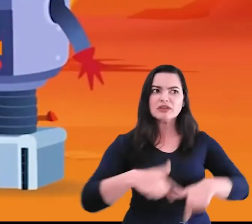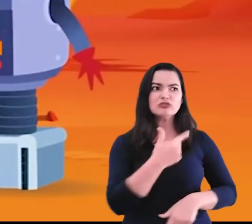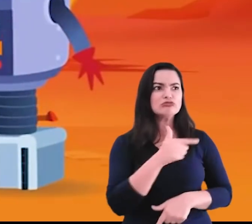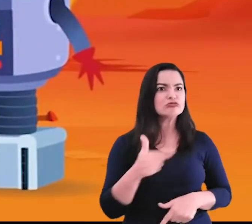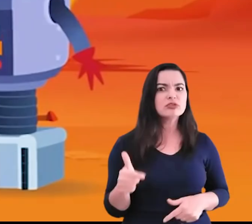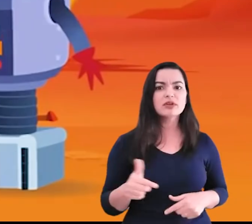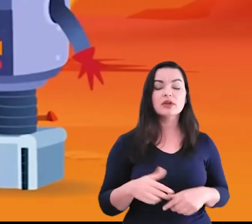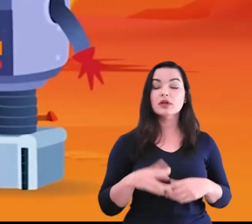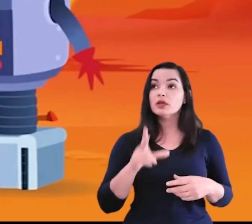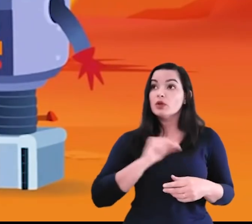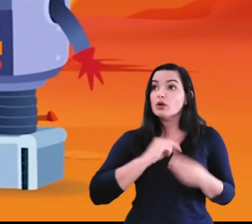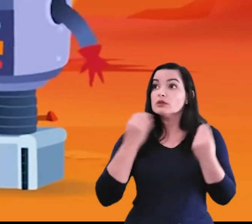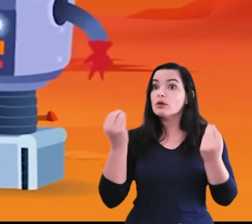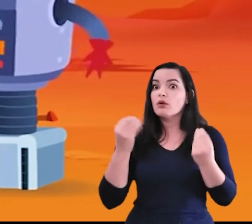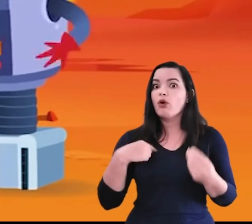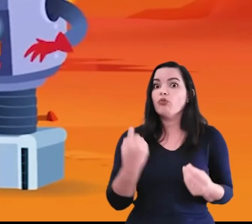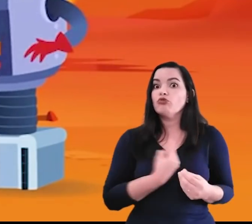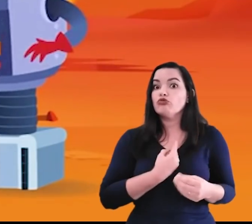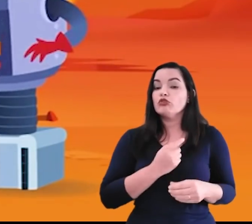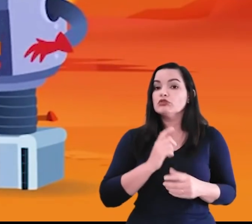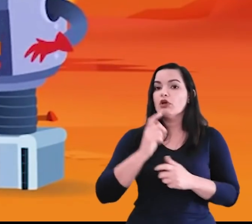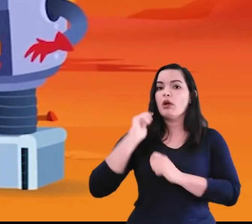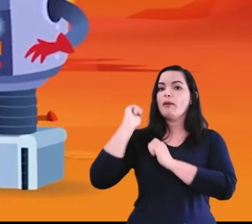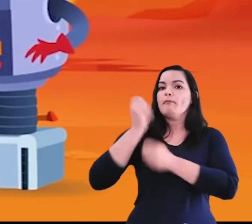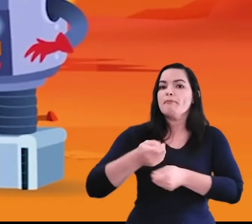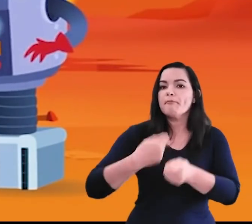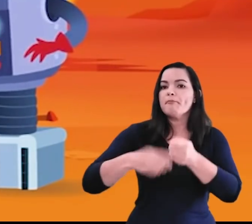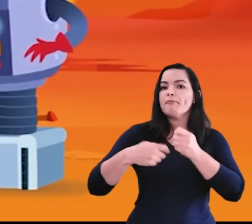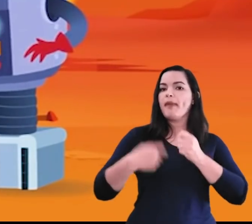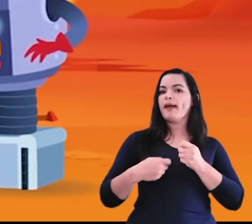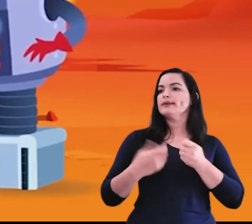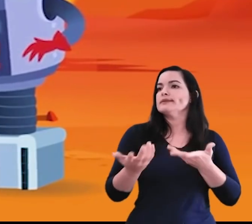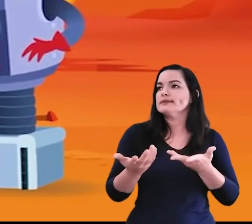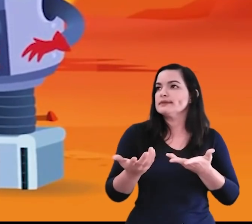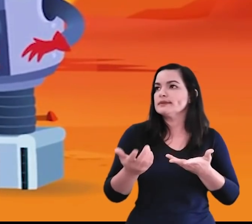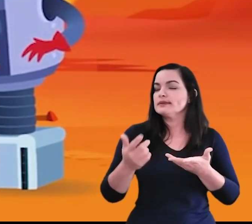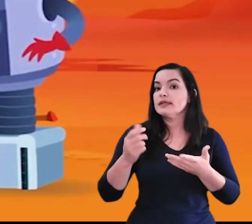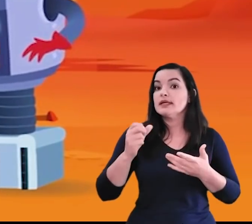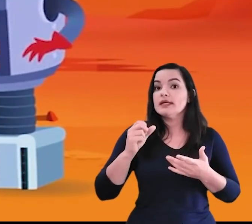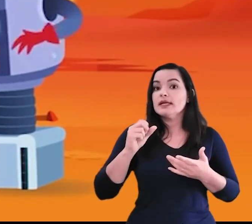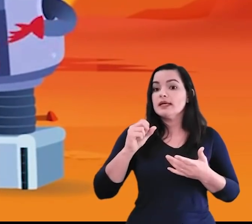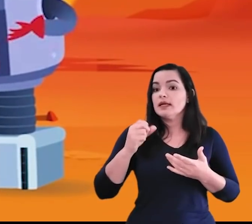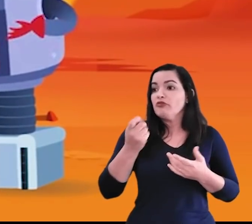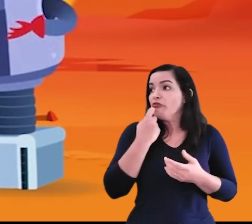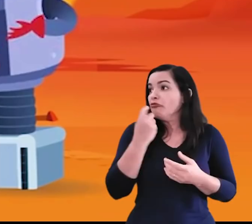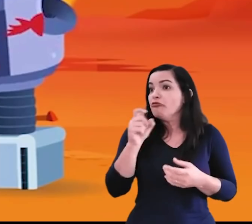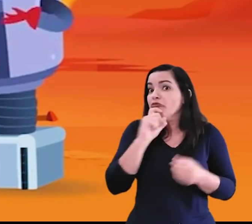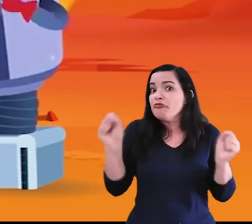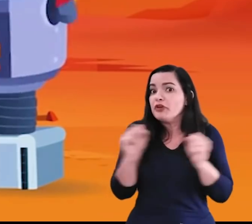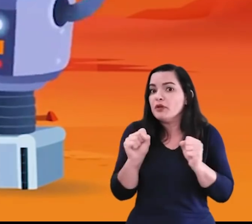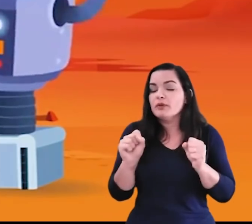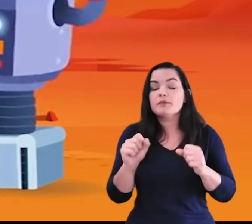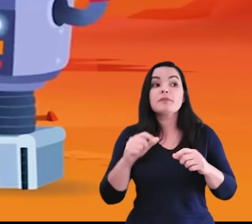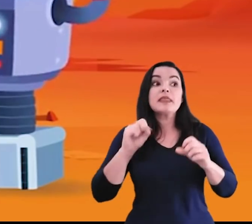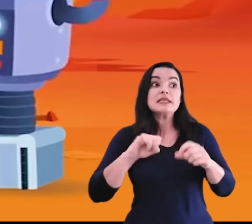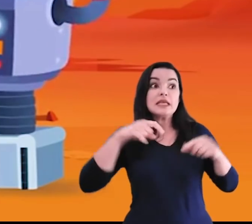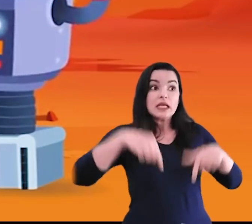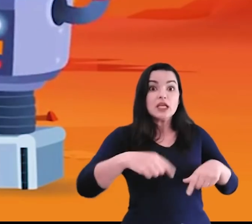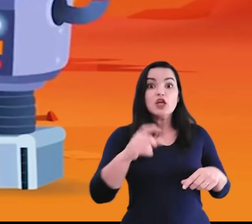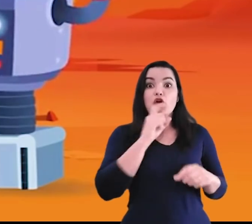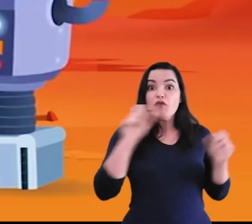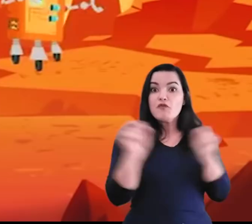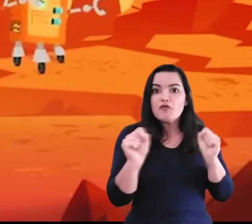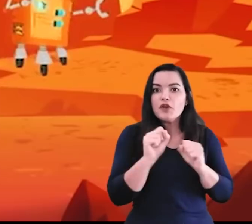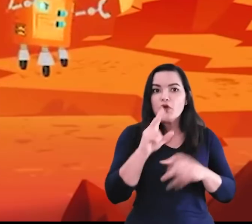vai pescar com esse frio? Ô, Júpiter, se aqui é tão frio, a água deve estar congelada, como os lagos no